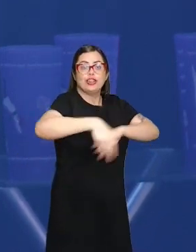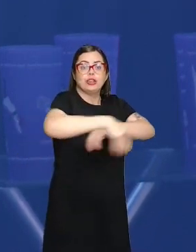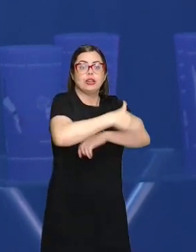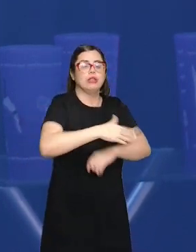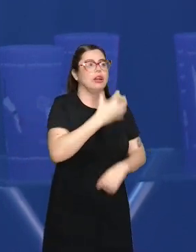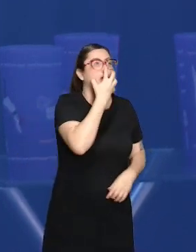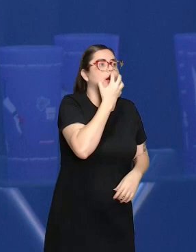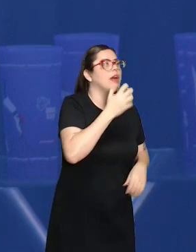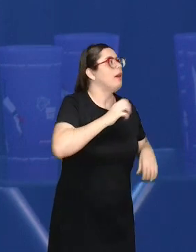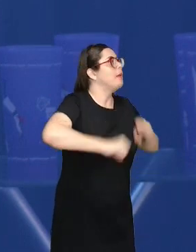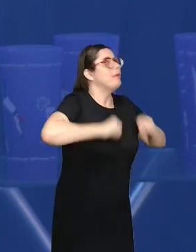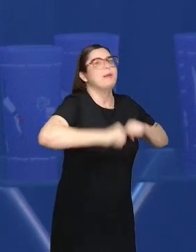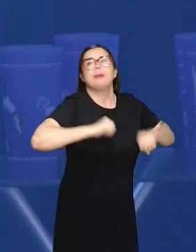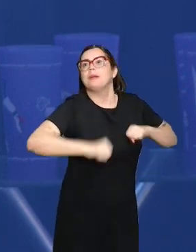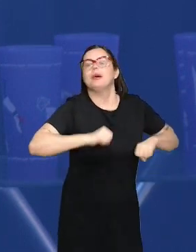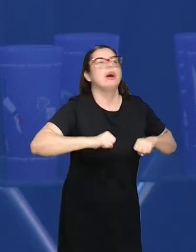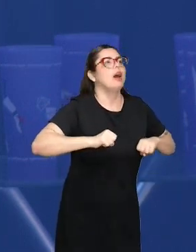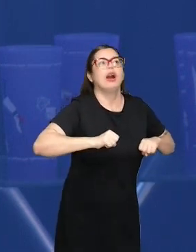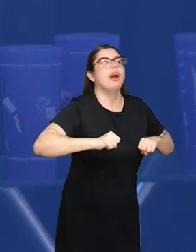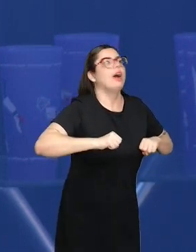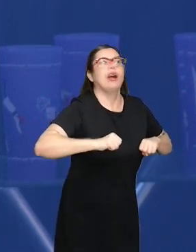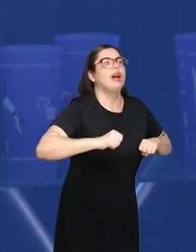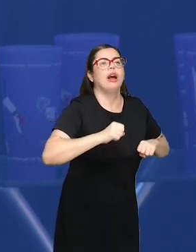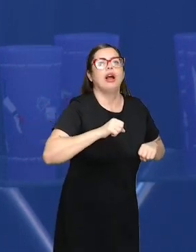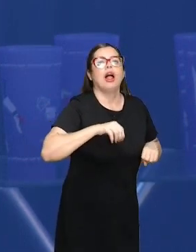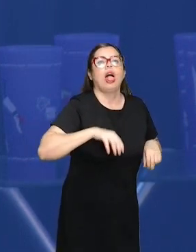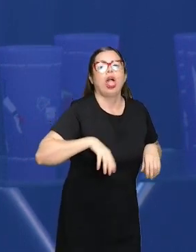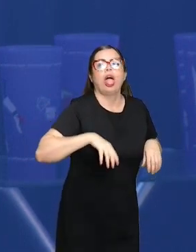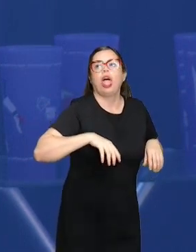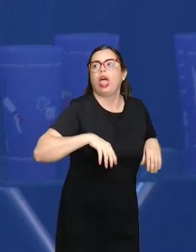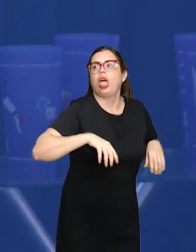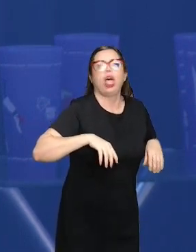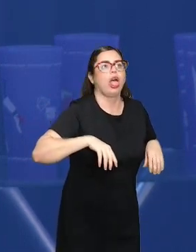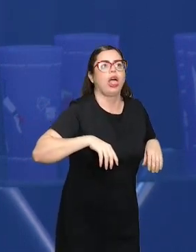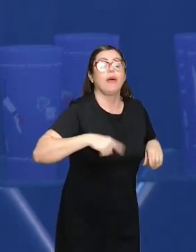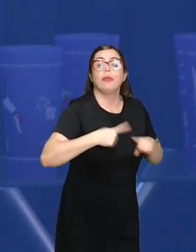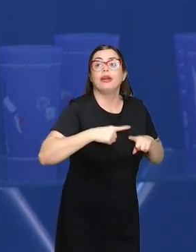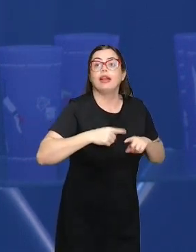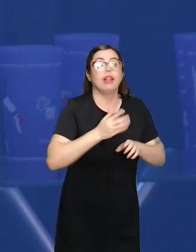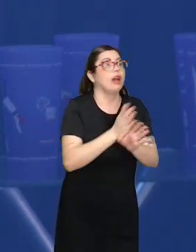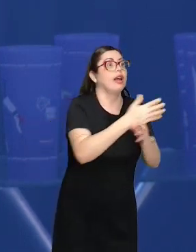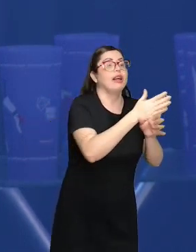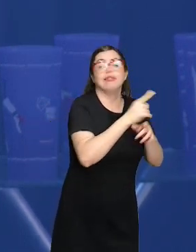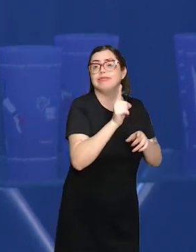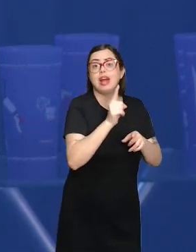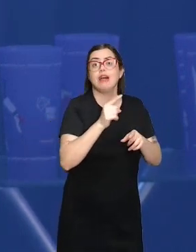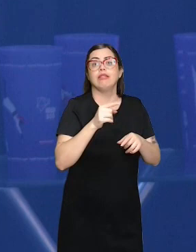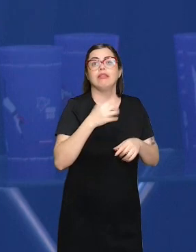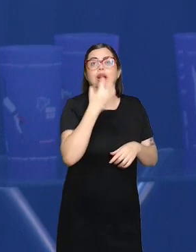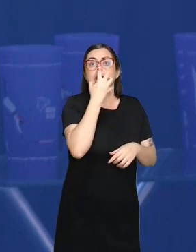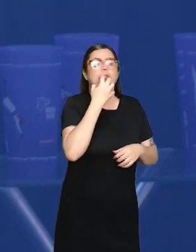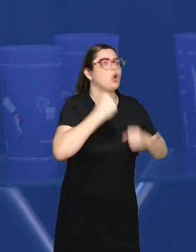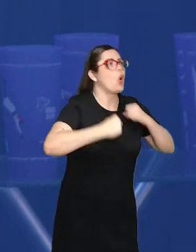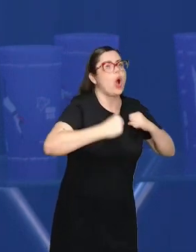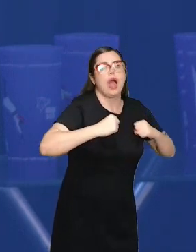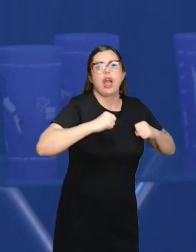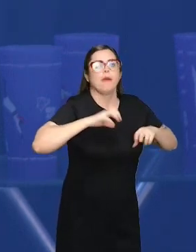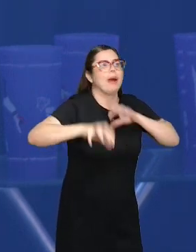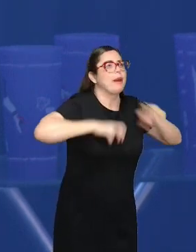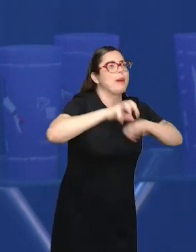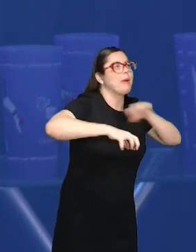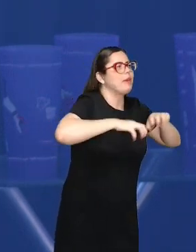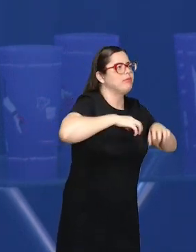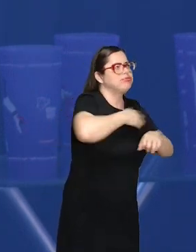o que ele fez. Nós estamos agora nesse momento de retornar um pouco, de dar um passo atrás, de respirar, de fazer-nos presente,